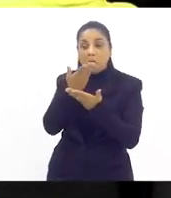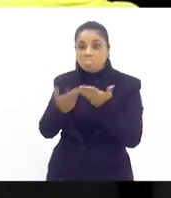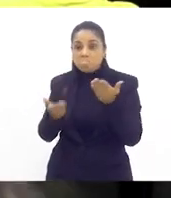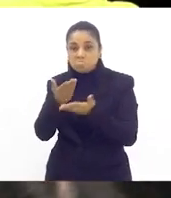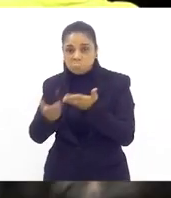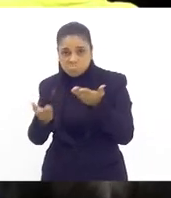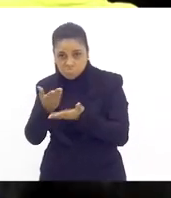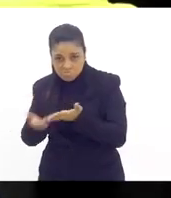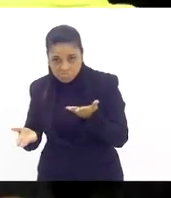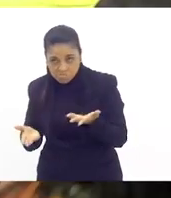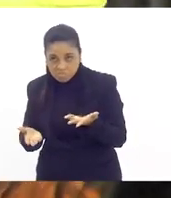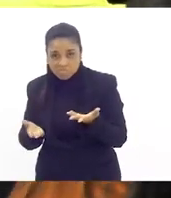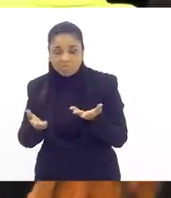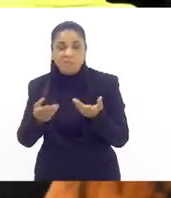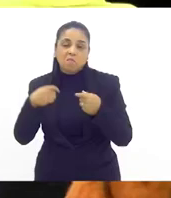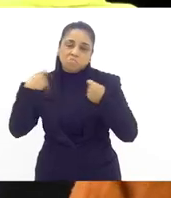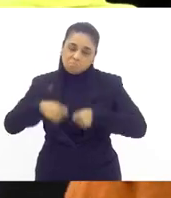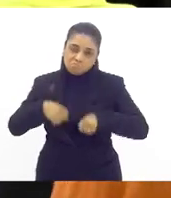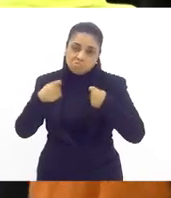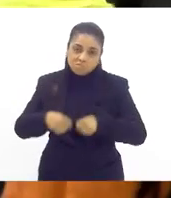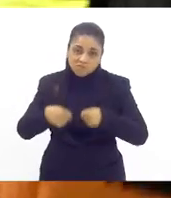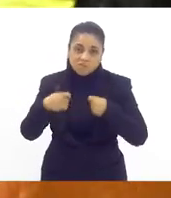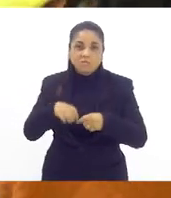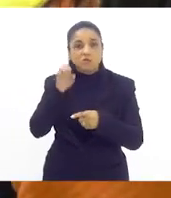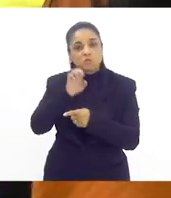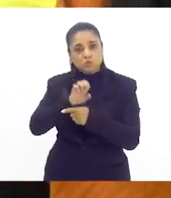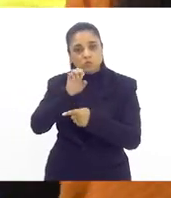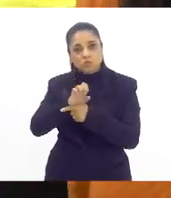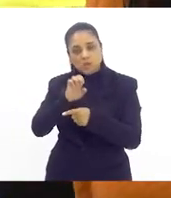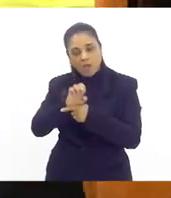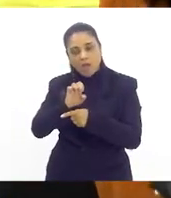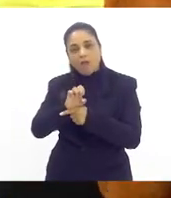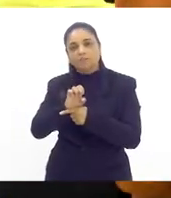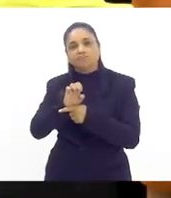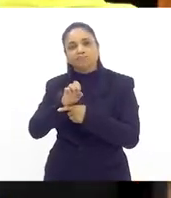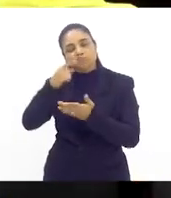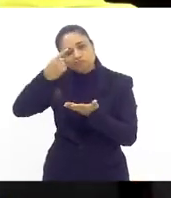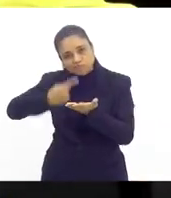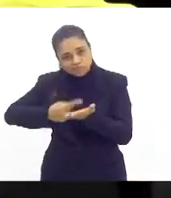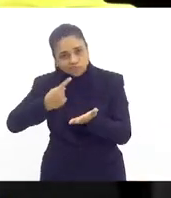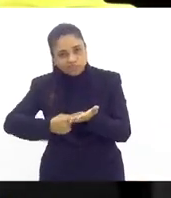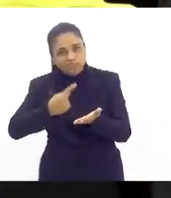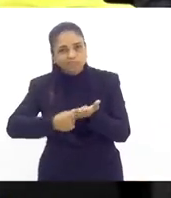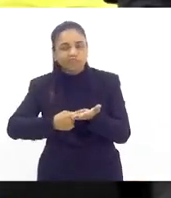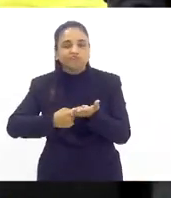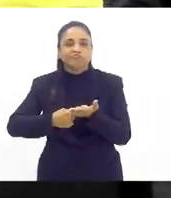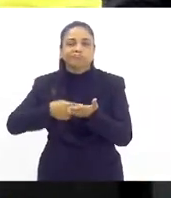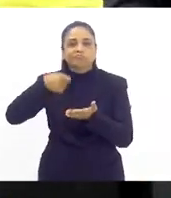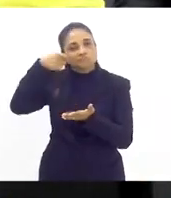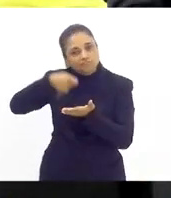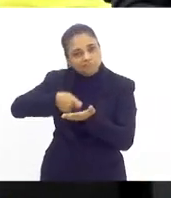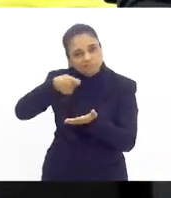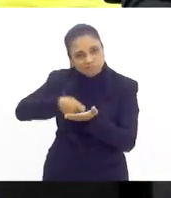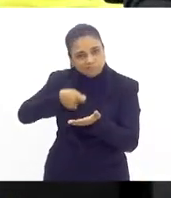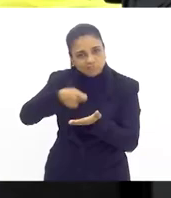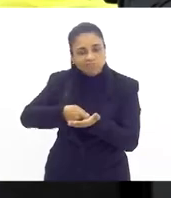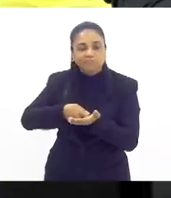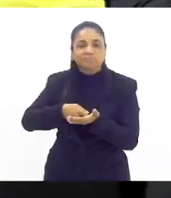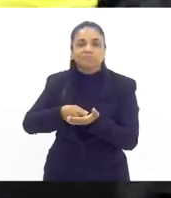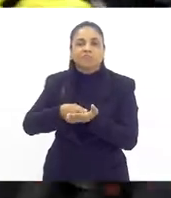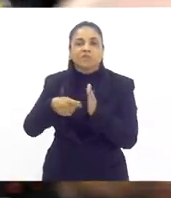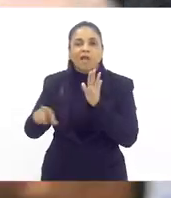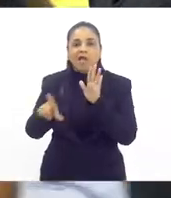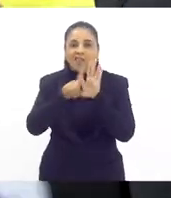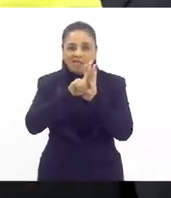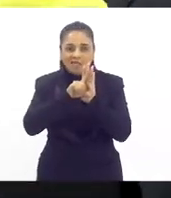e que portanto é muito necessário que o estado possa também cumprir com a com essa obrigação para que chegue em tudo que a